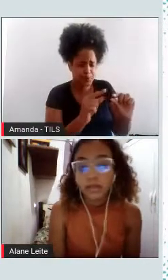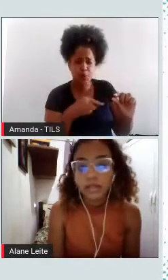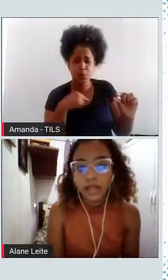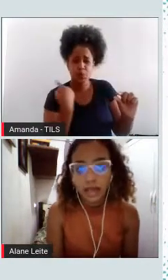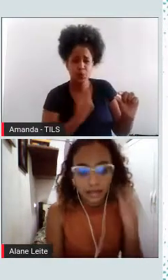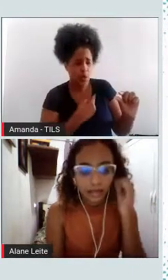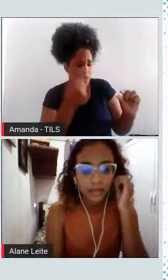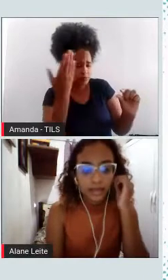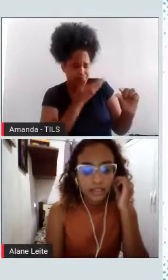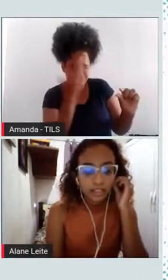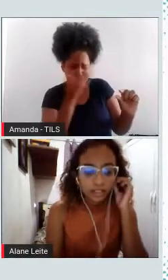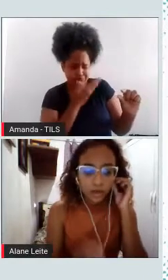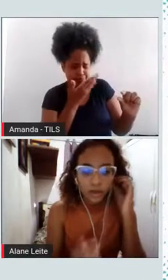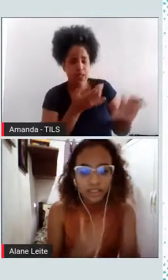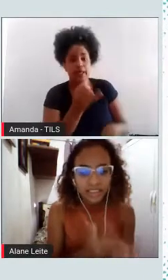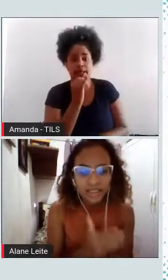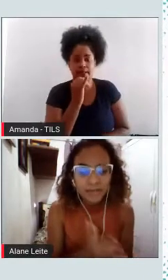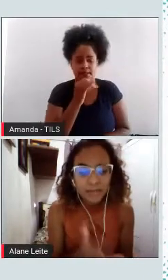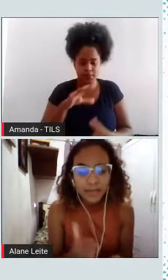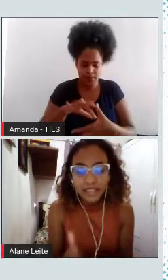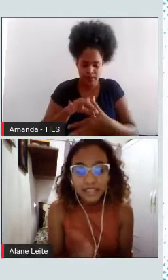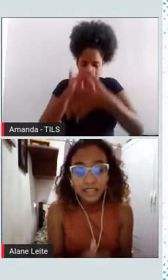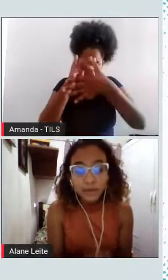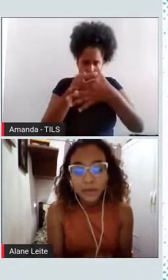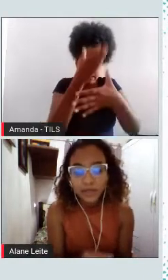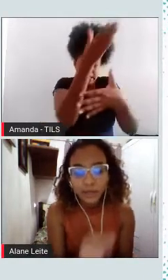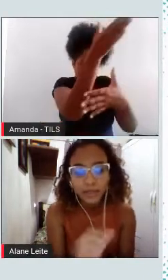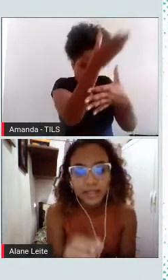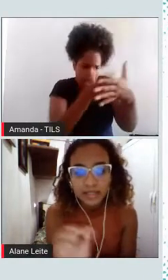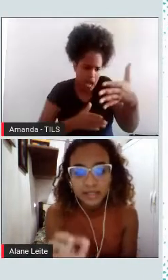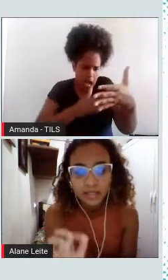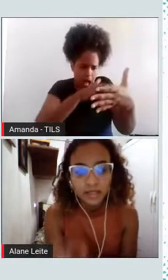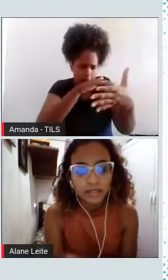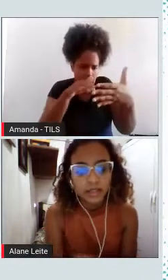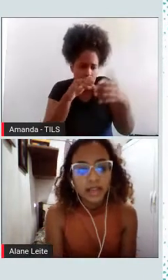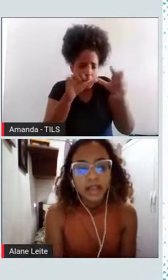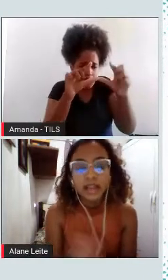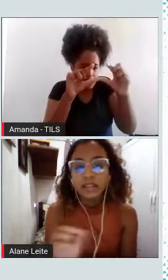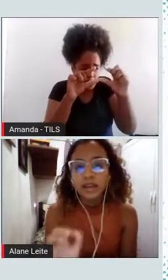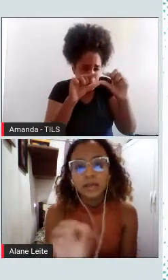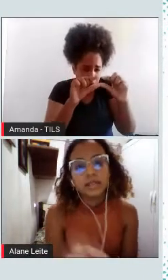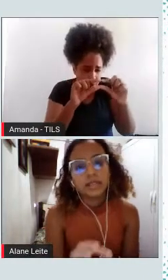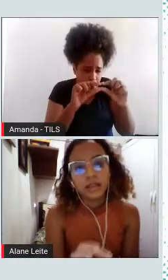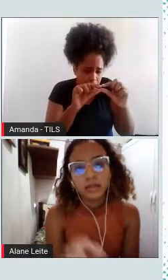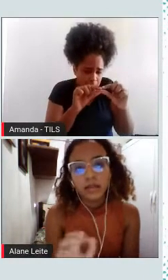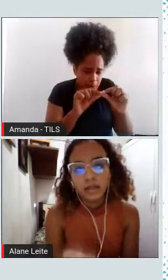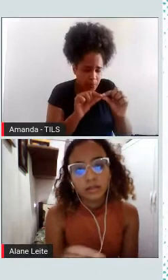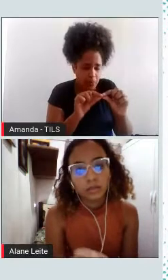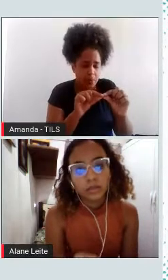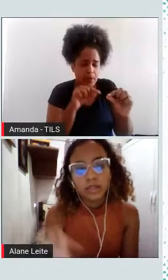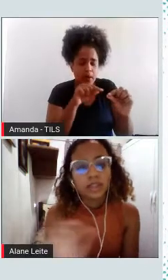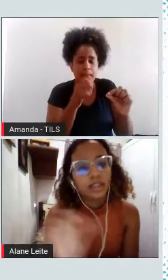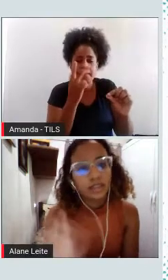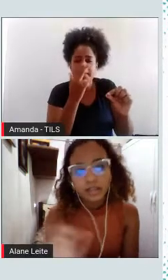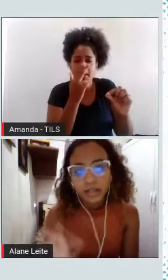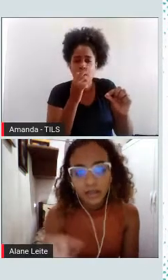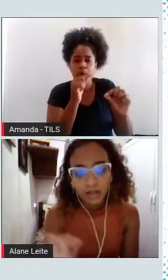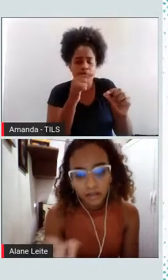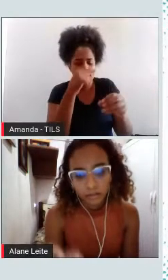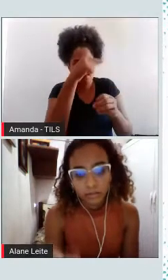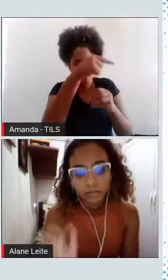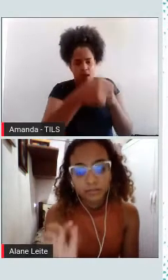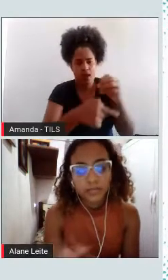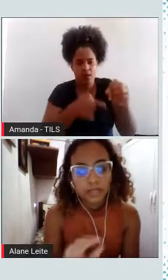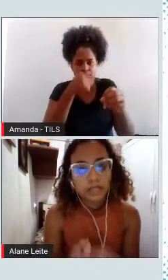pegar um pedaço de carne e a gente cortar bem picadinho, o menor pedacinho que tiver, ele vai representar um átomo. Só que ele não